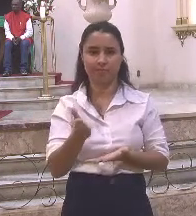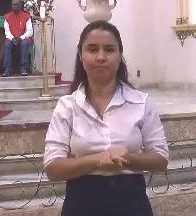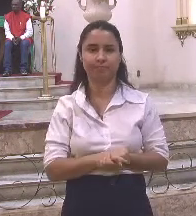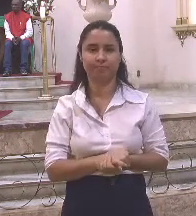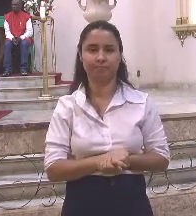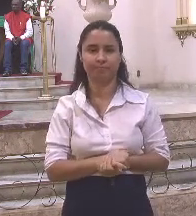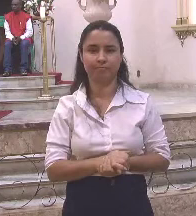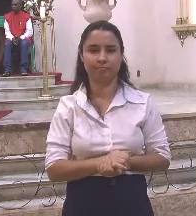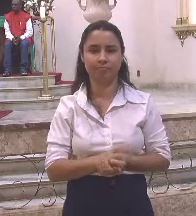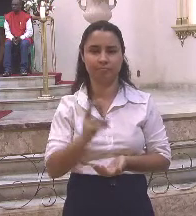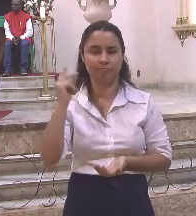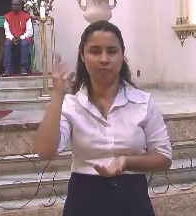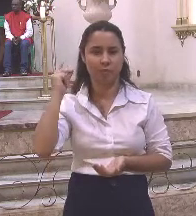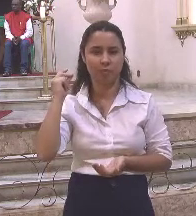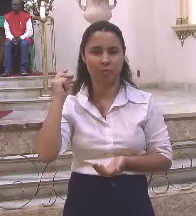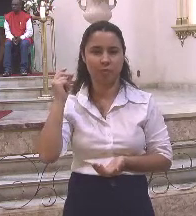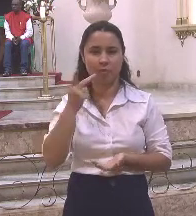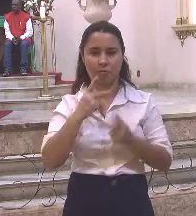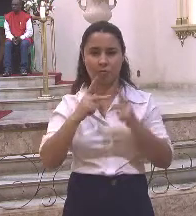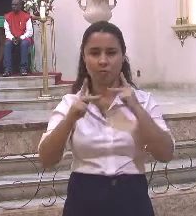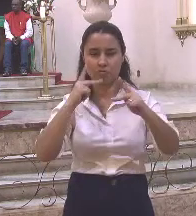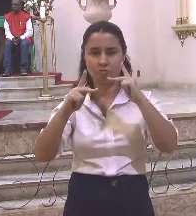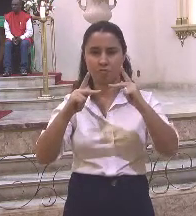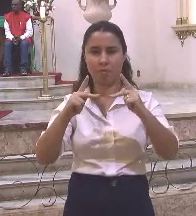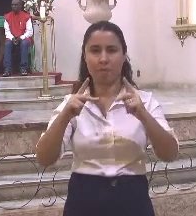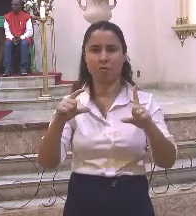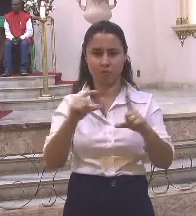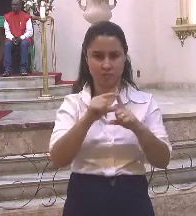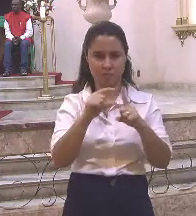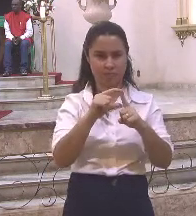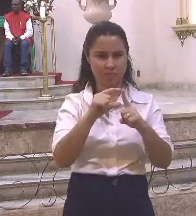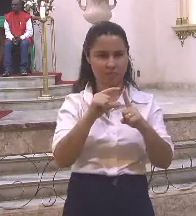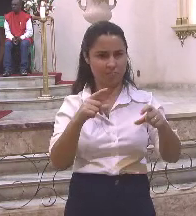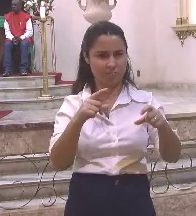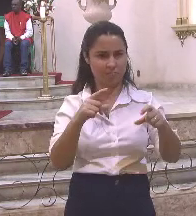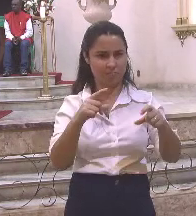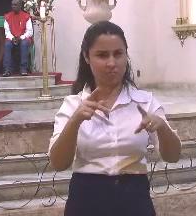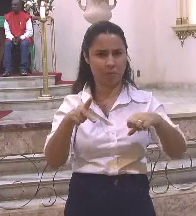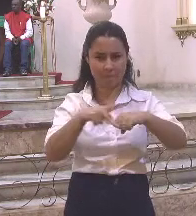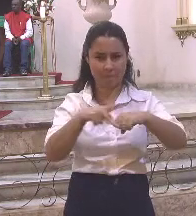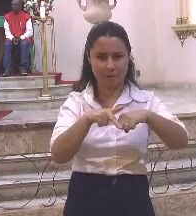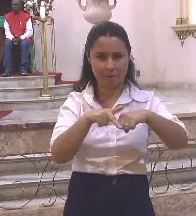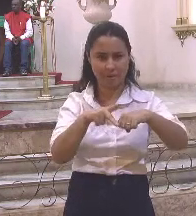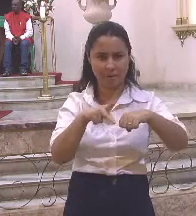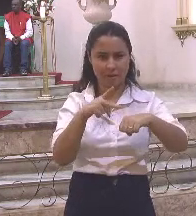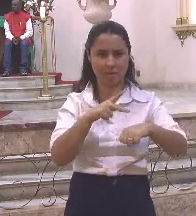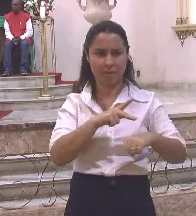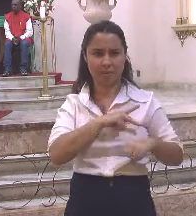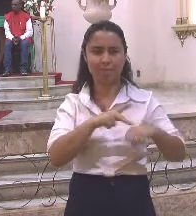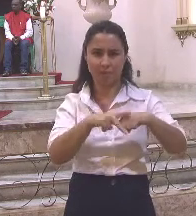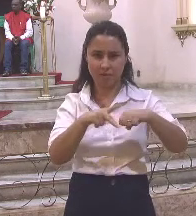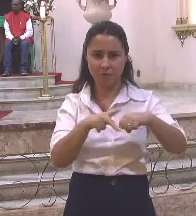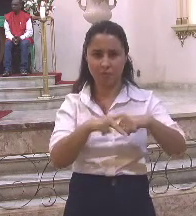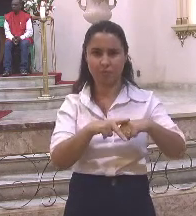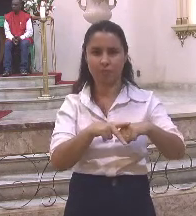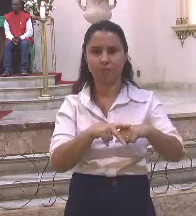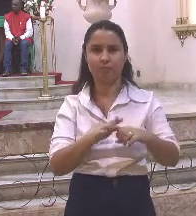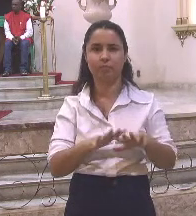o apóstolo Pedro. Quando esse momento finalmente chegar, o justo